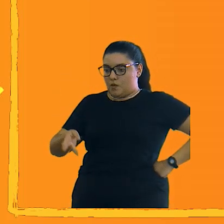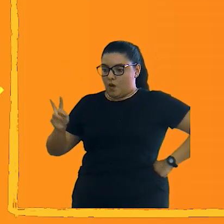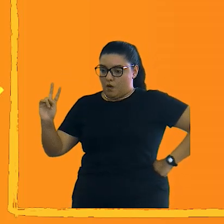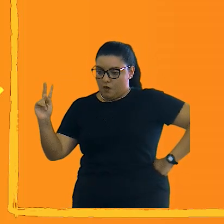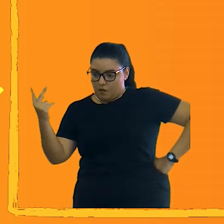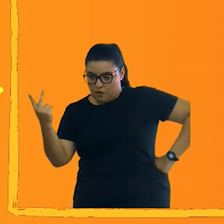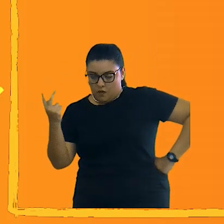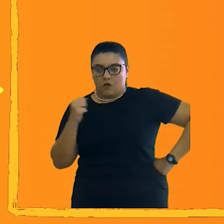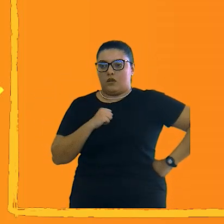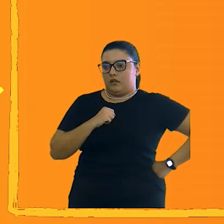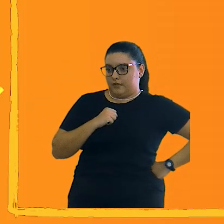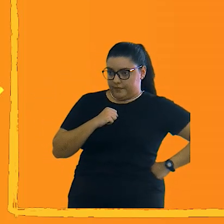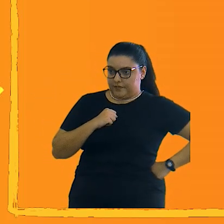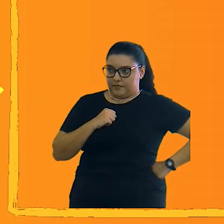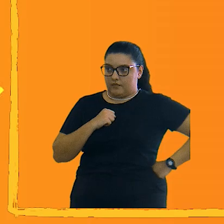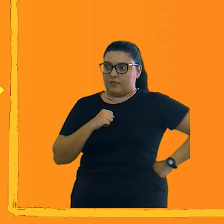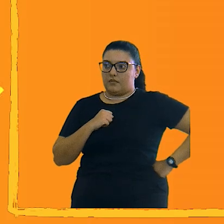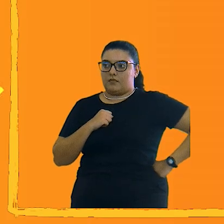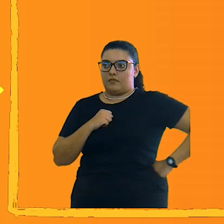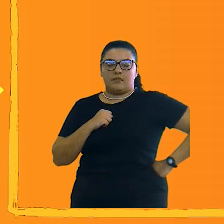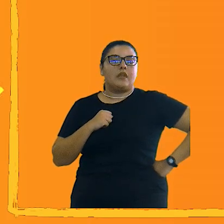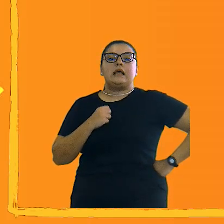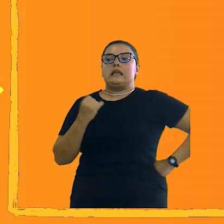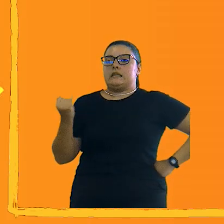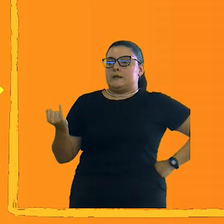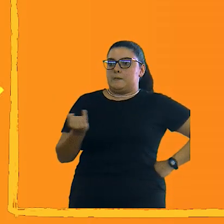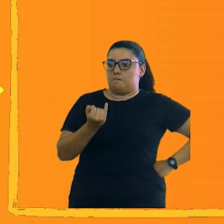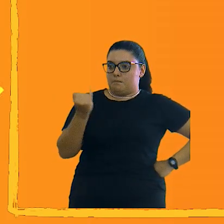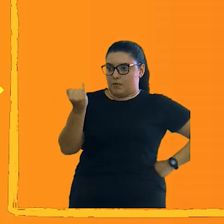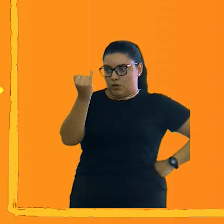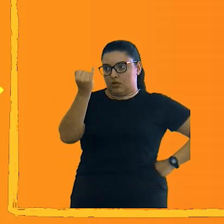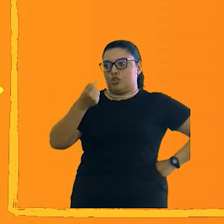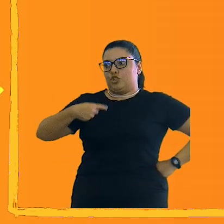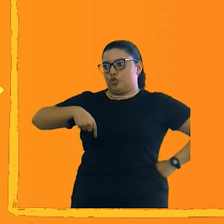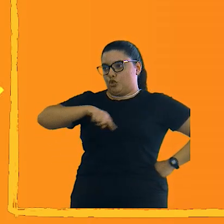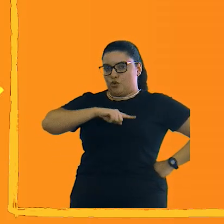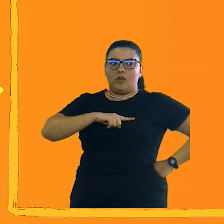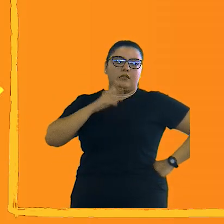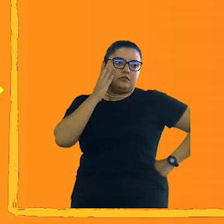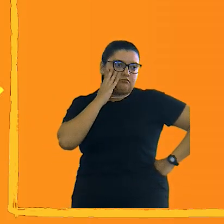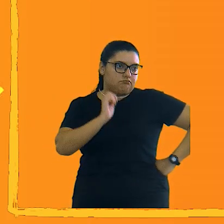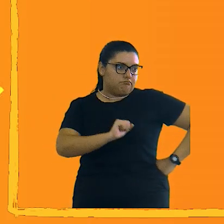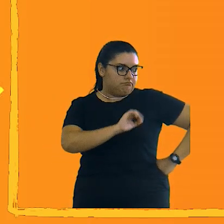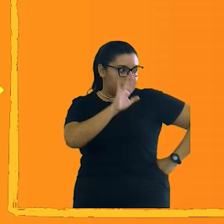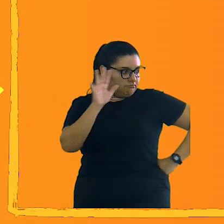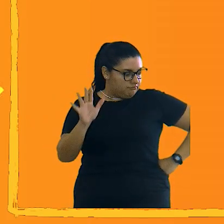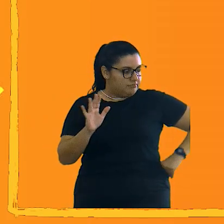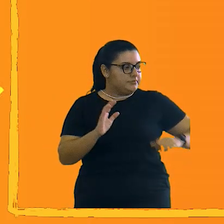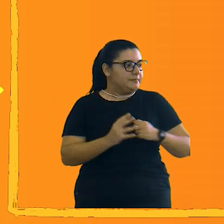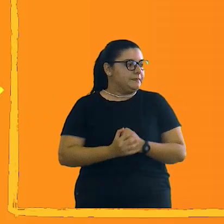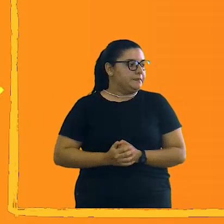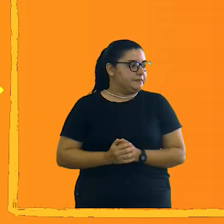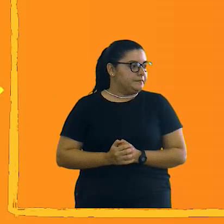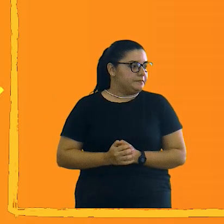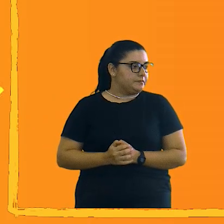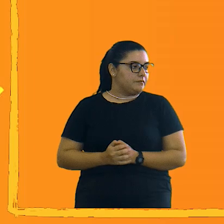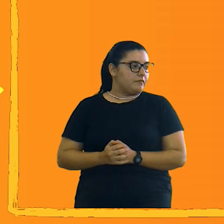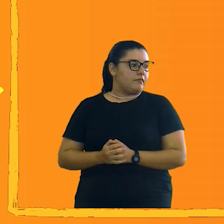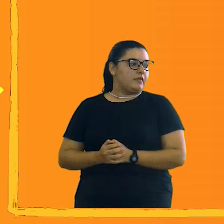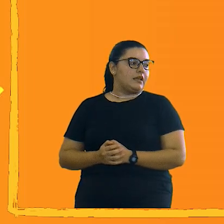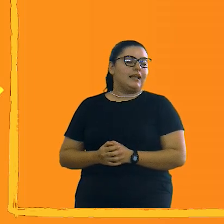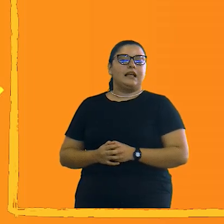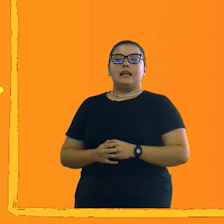H então a ordem é importante pra gente tá certo agora olha só se tem